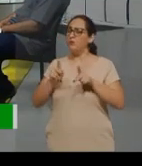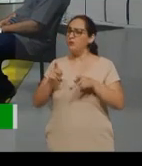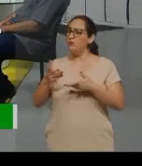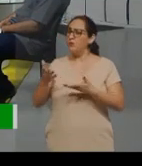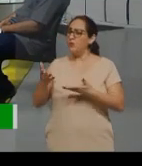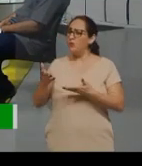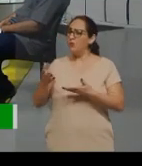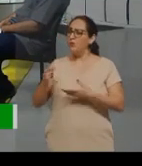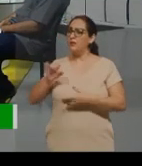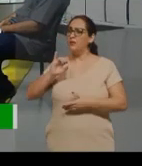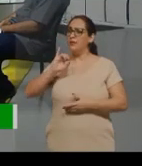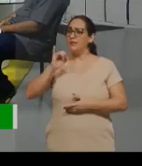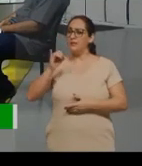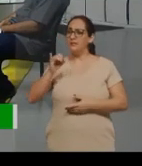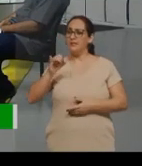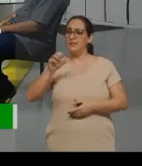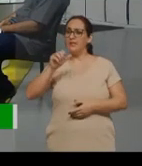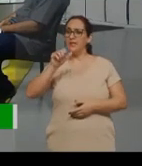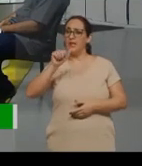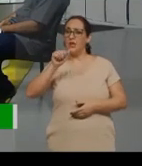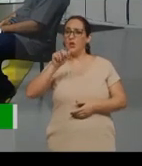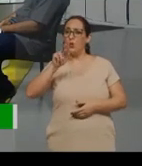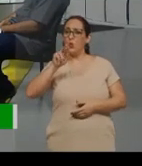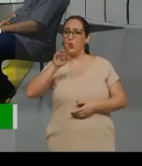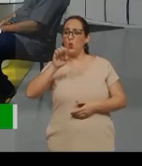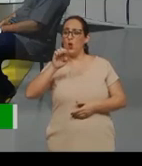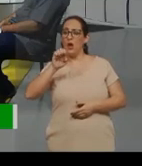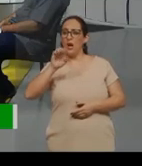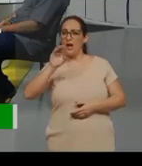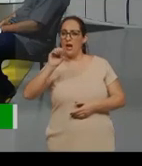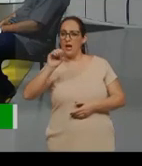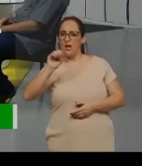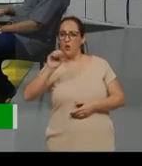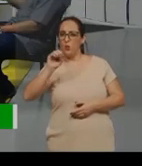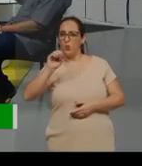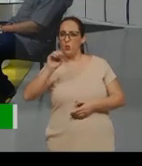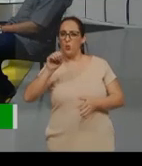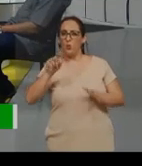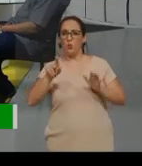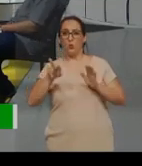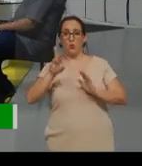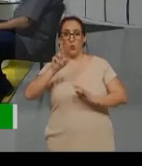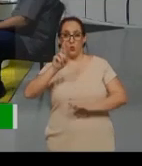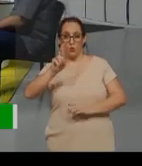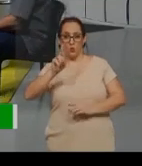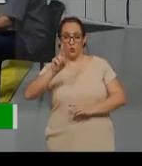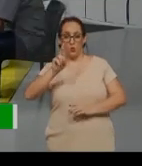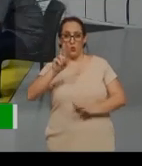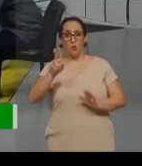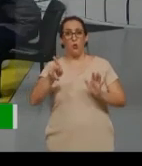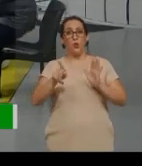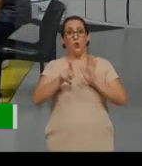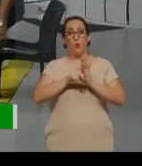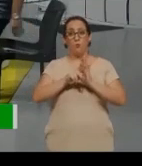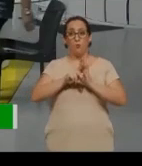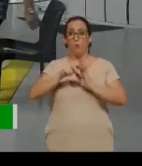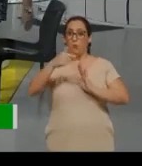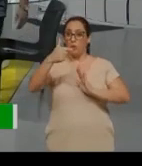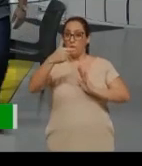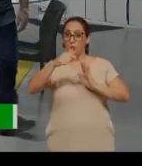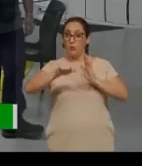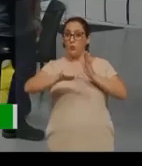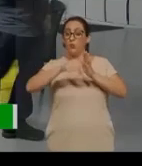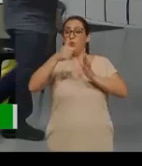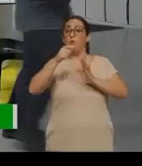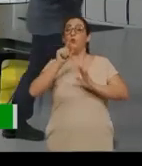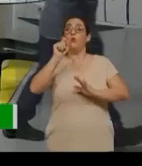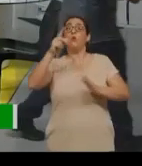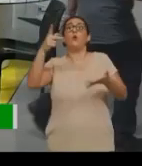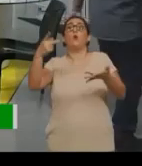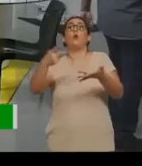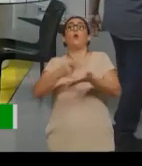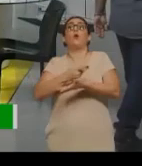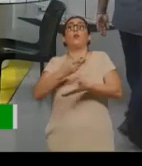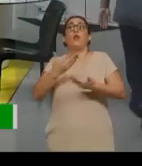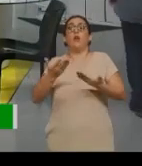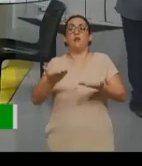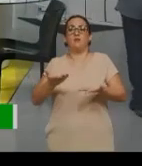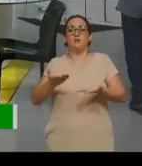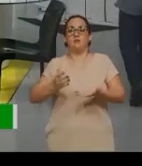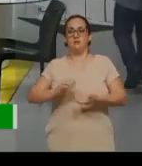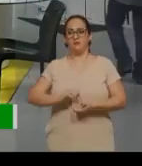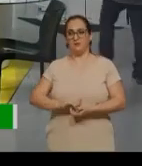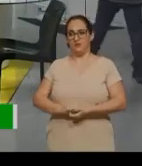de uma esfera é duplicado, o que acontece com a sua área? Ok, vamos usar o quadro novamente, Fica Dani. À